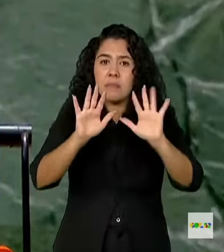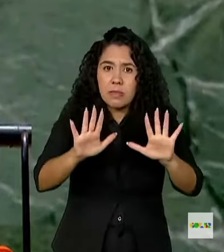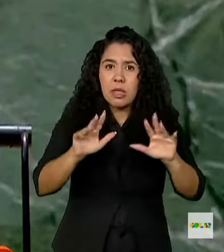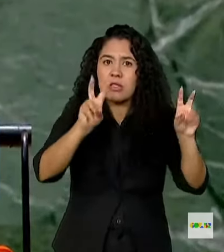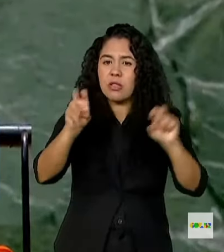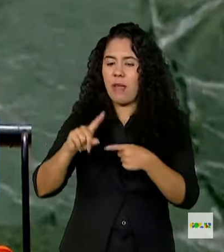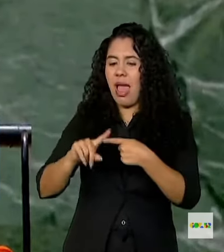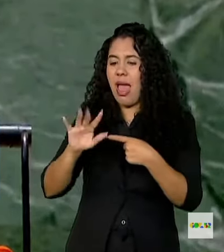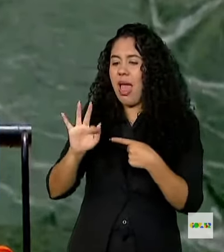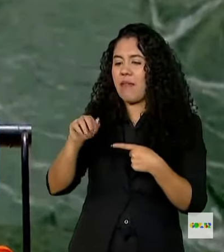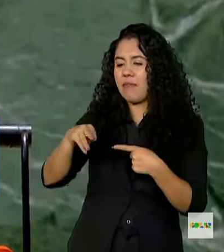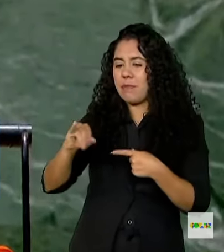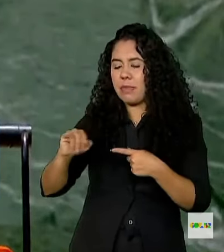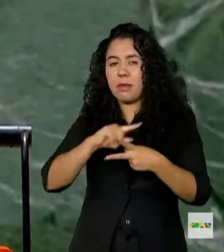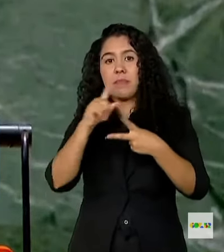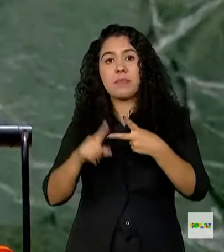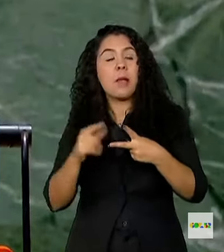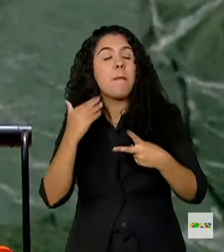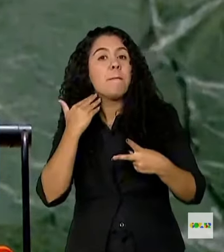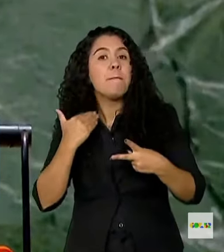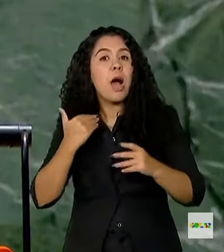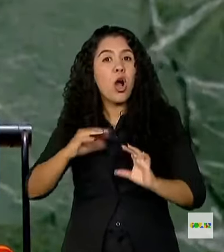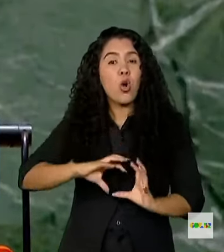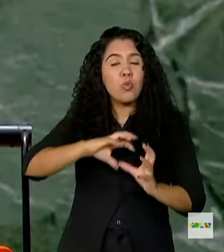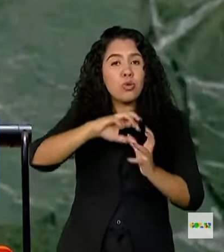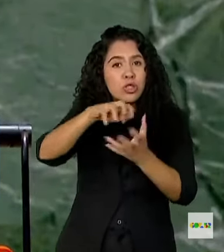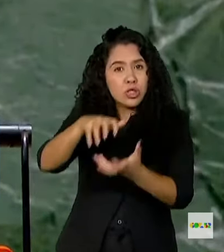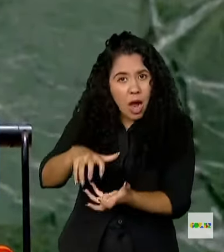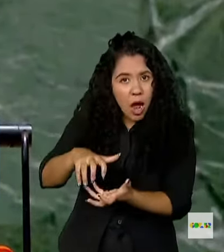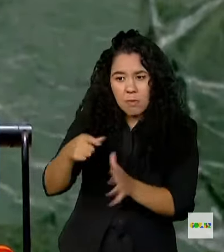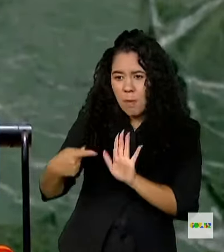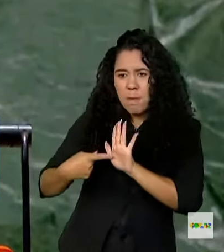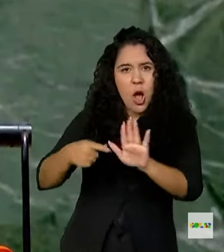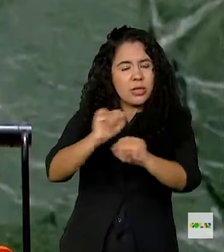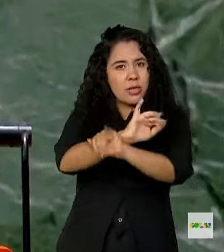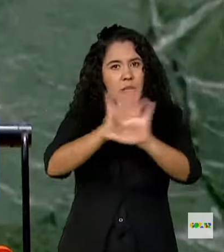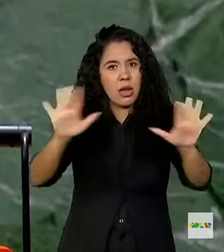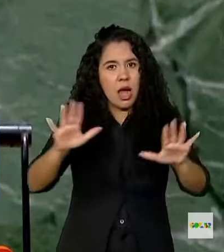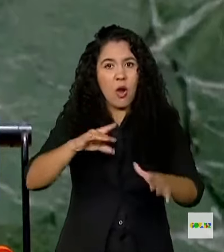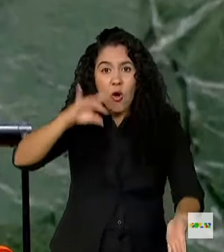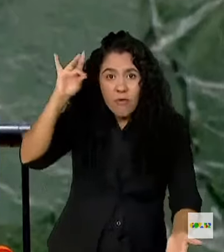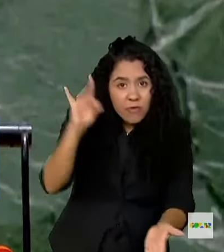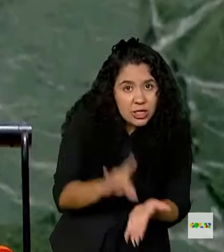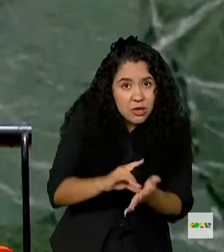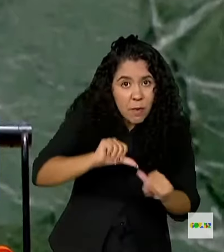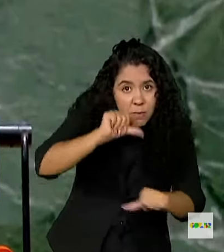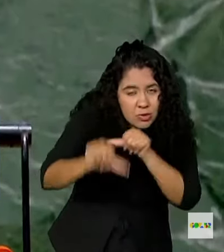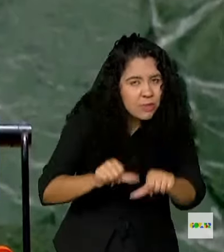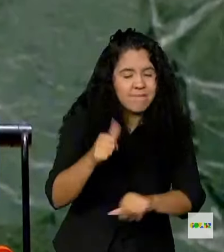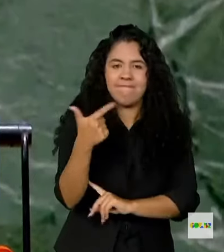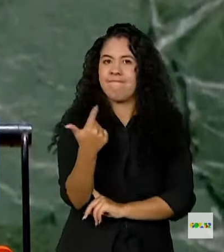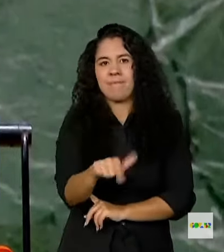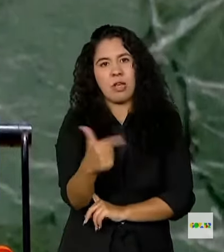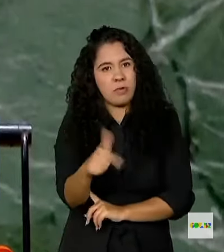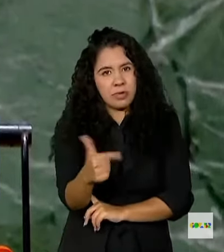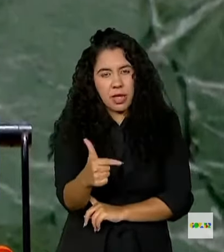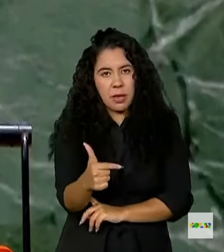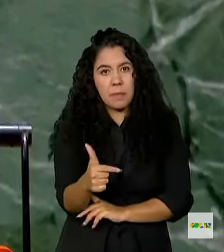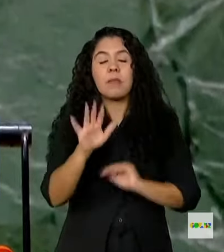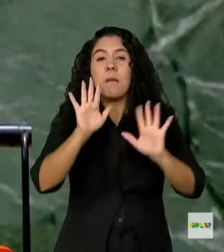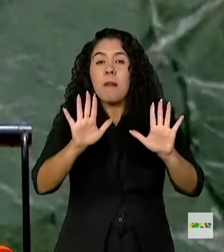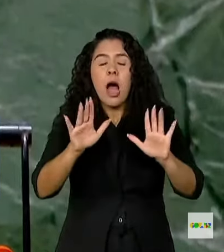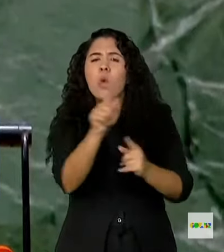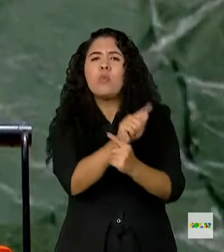FMI e do Banco Mundial, não haverá mudança efetiva. Enquanto os objetivos do